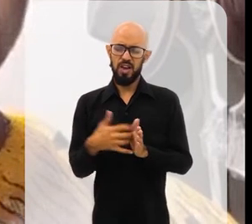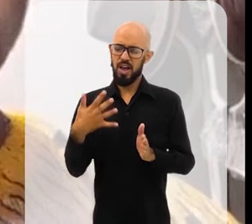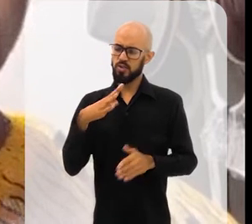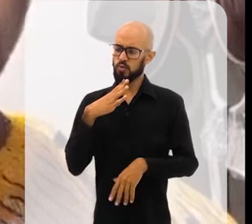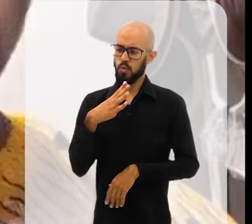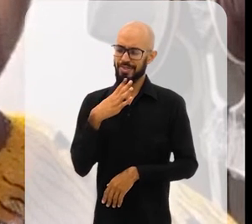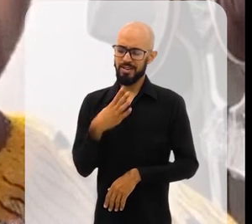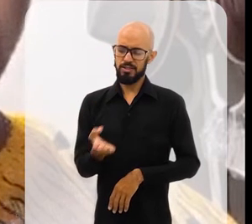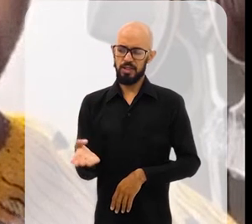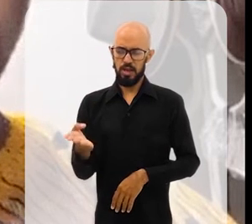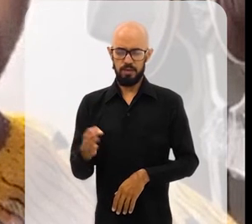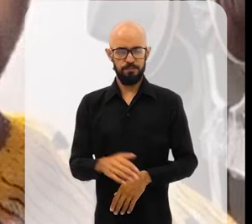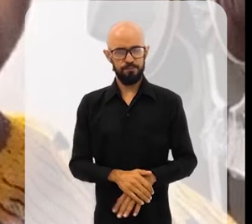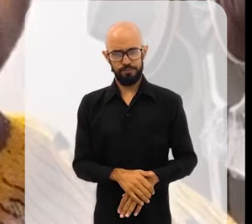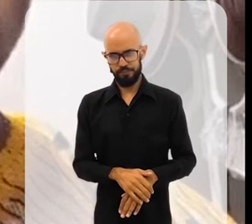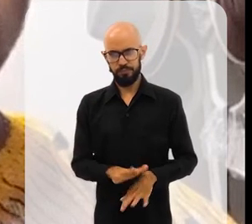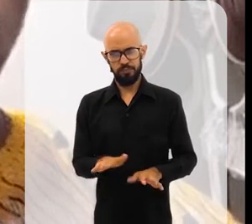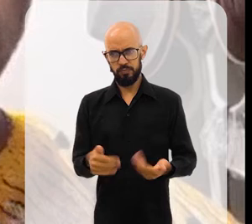conhecida. Então,